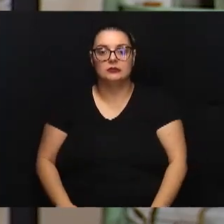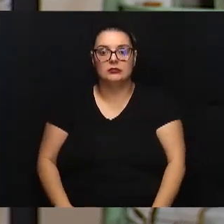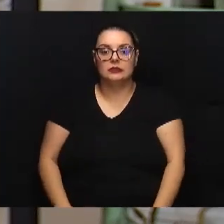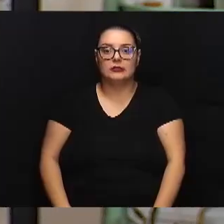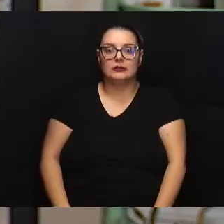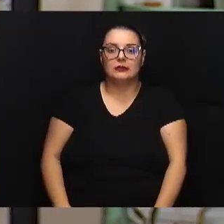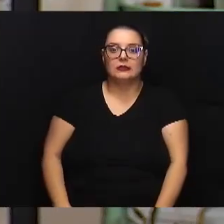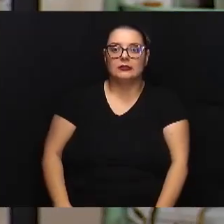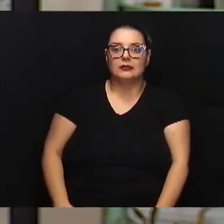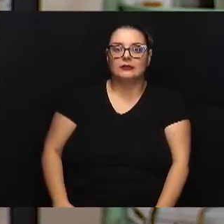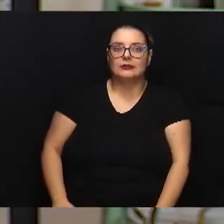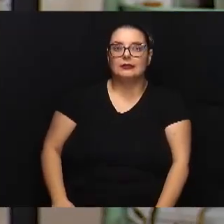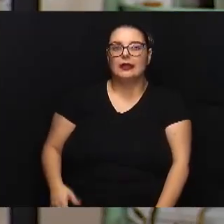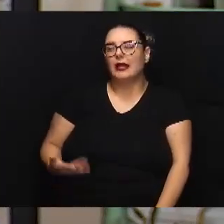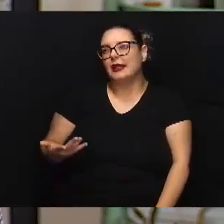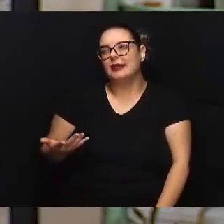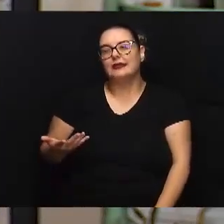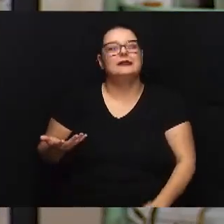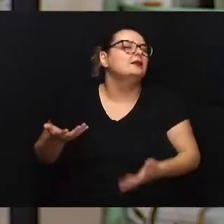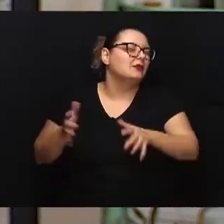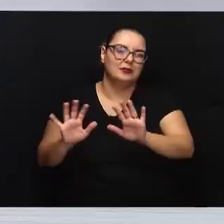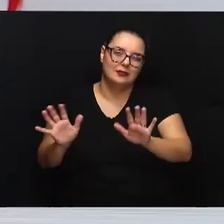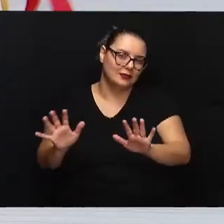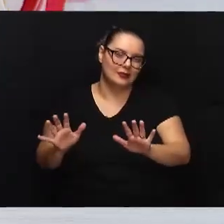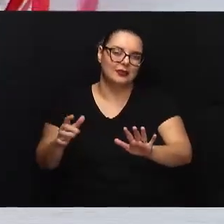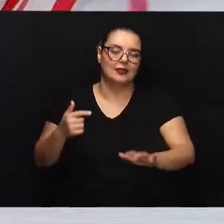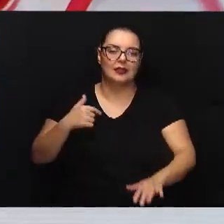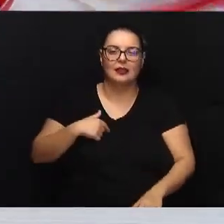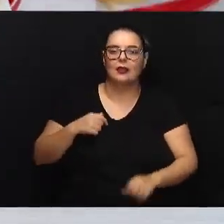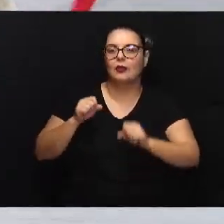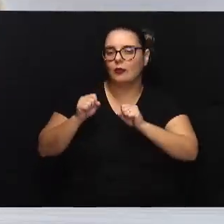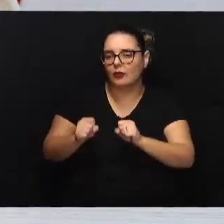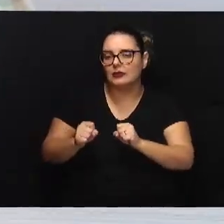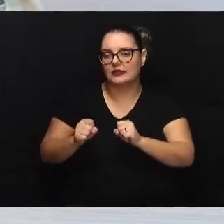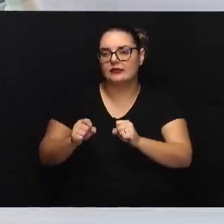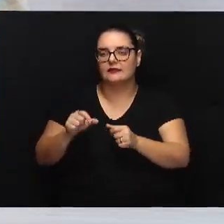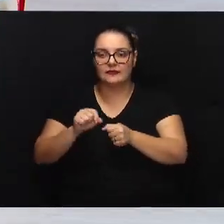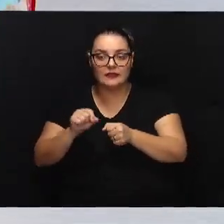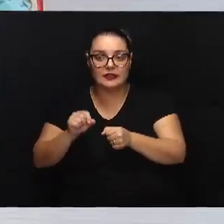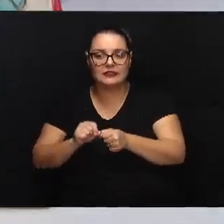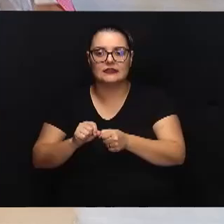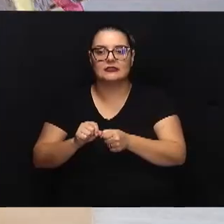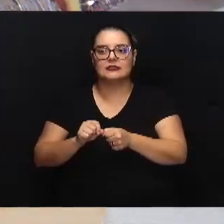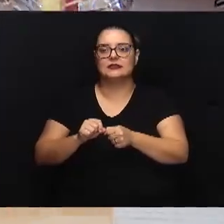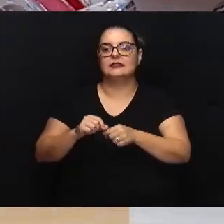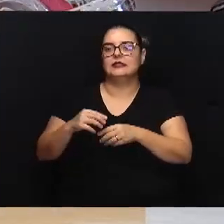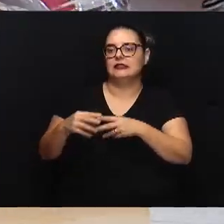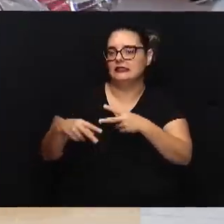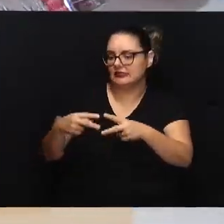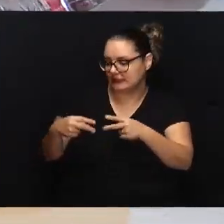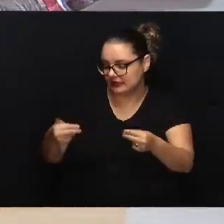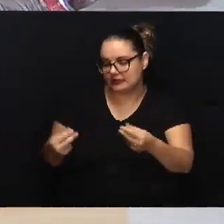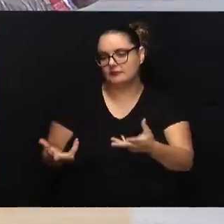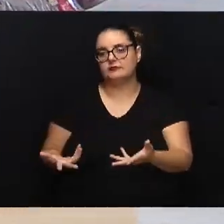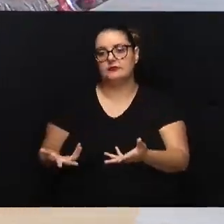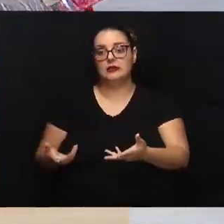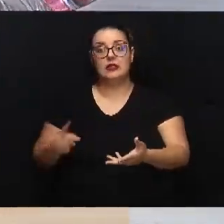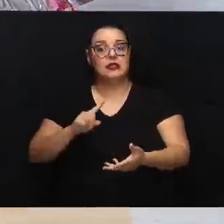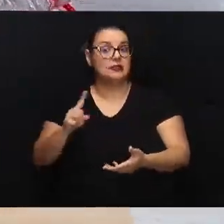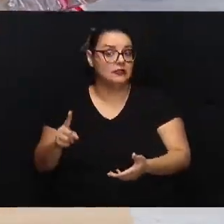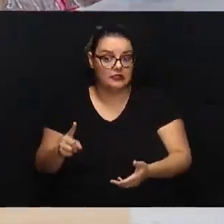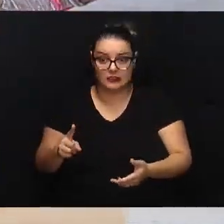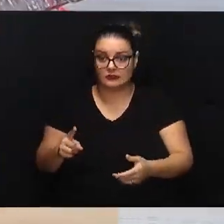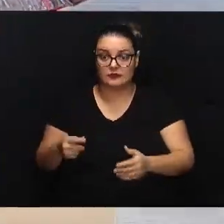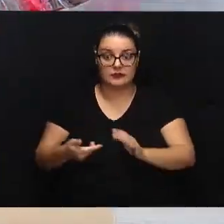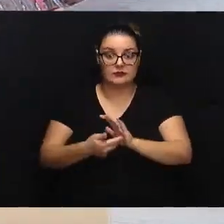Não era o que eu queria. Eu queria eu poder fazer essa caixa, eu poder... E não quer dizer que eu estou centralizando,